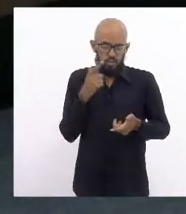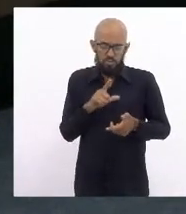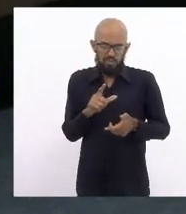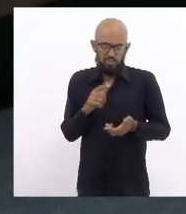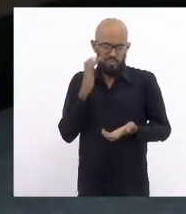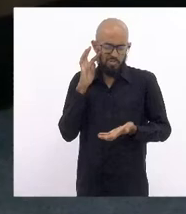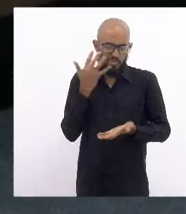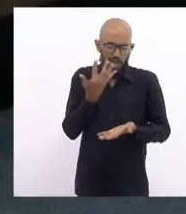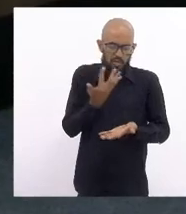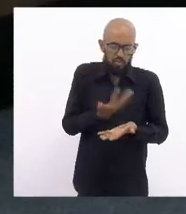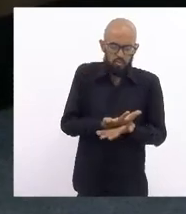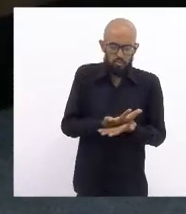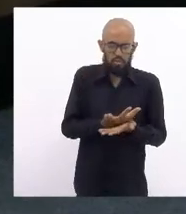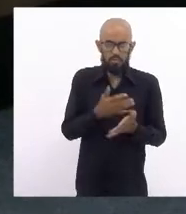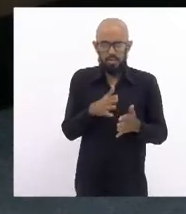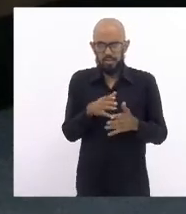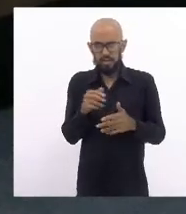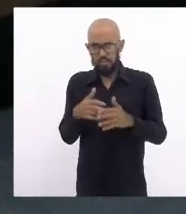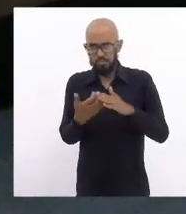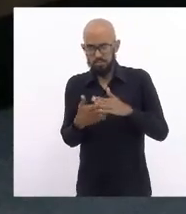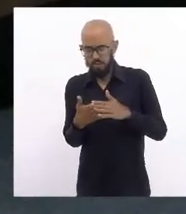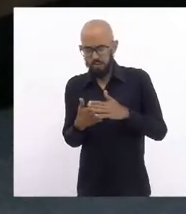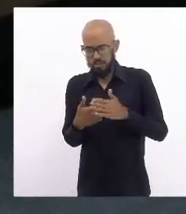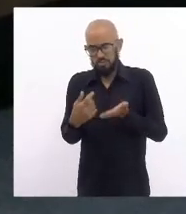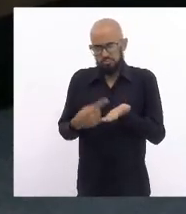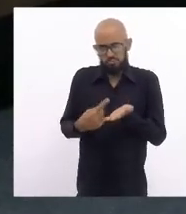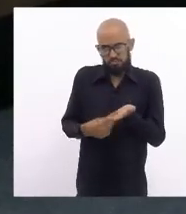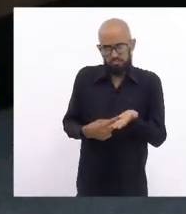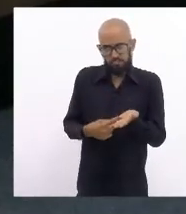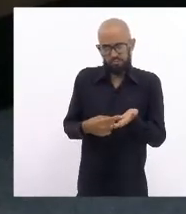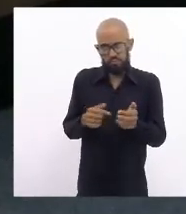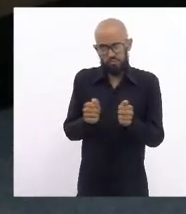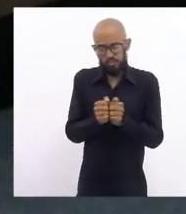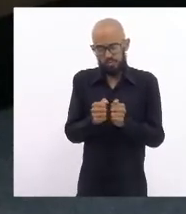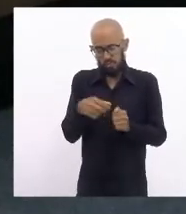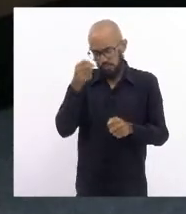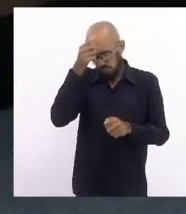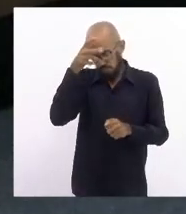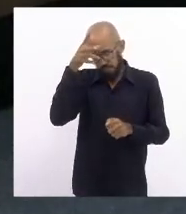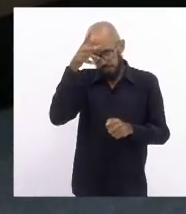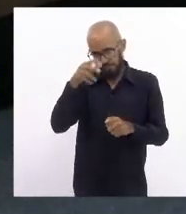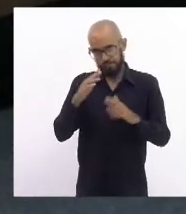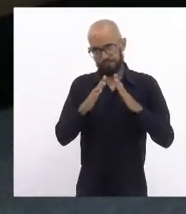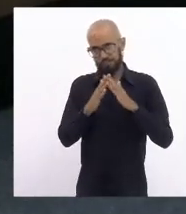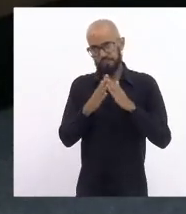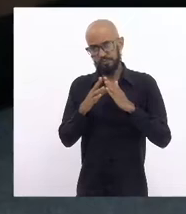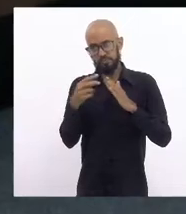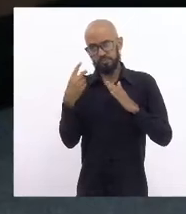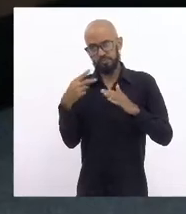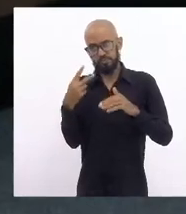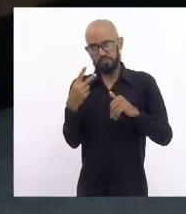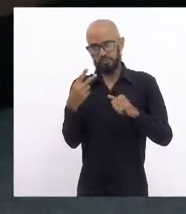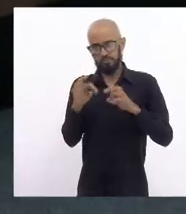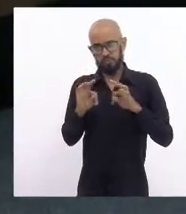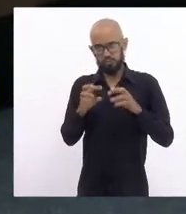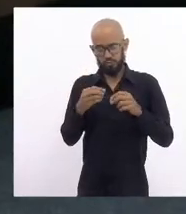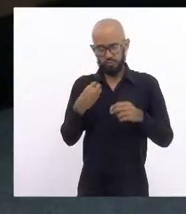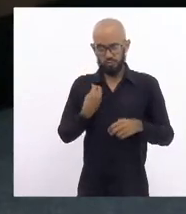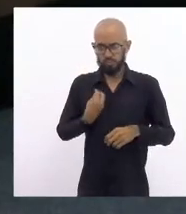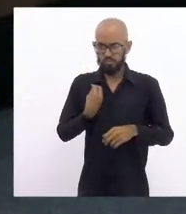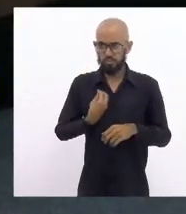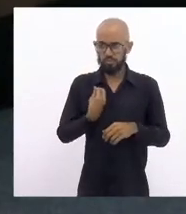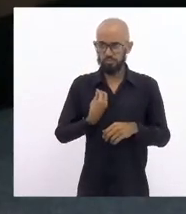compre, mas num acordo com a prefeitura e com a Câmara dos Vereadores, com todos presentes,